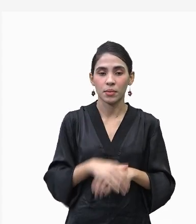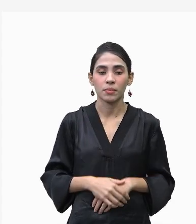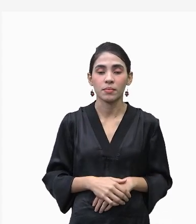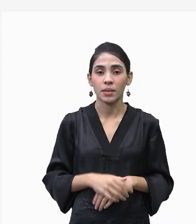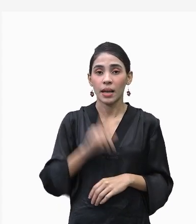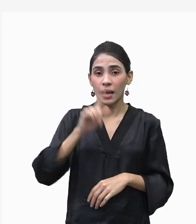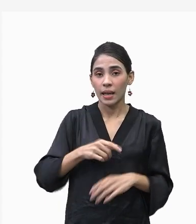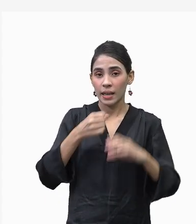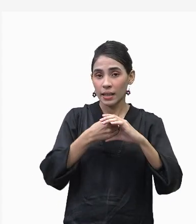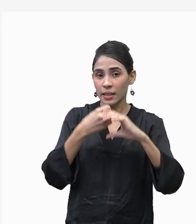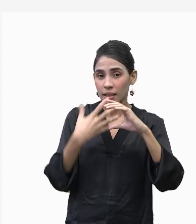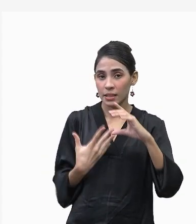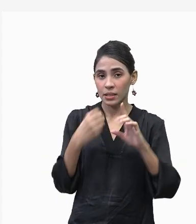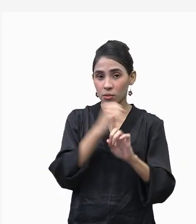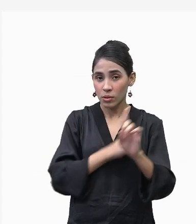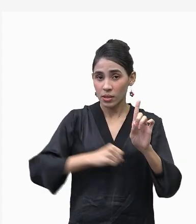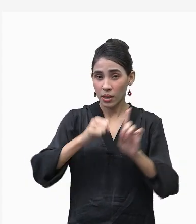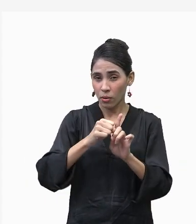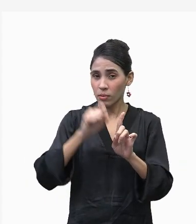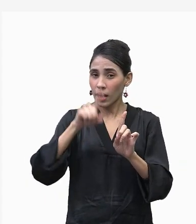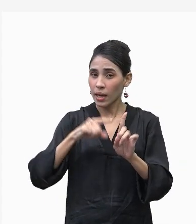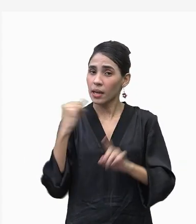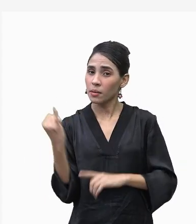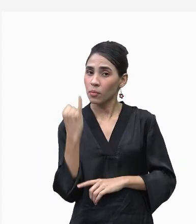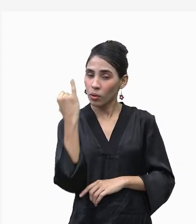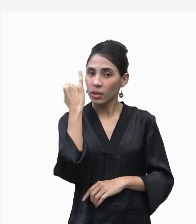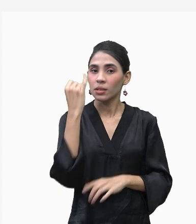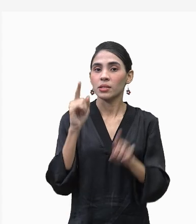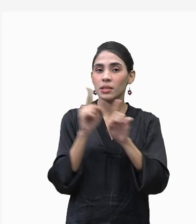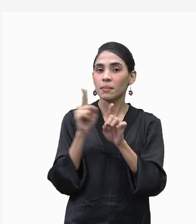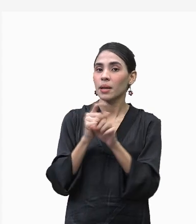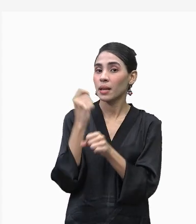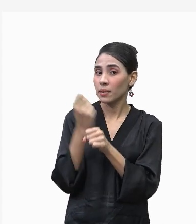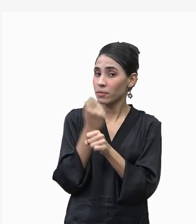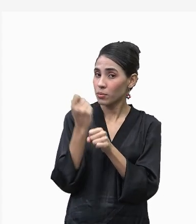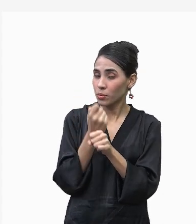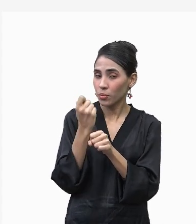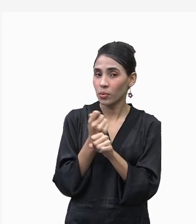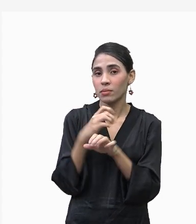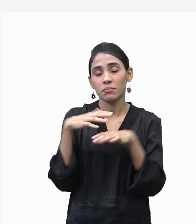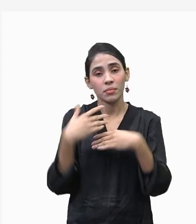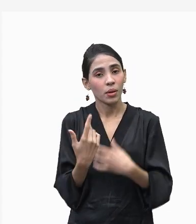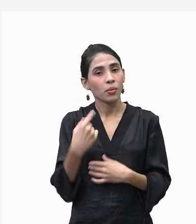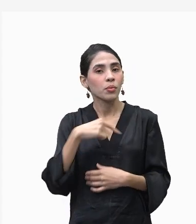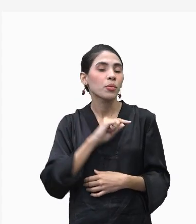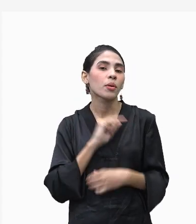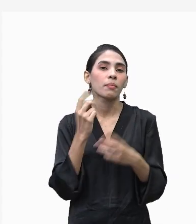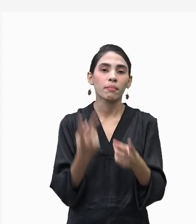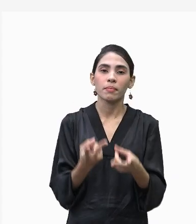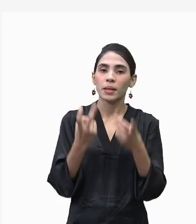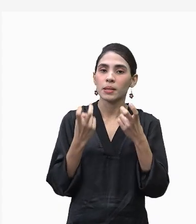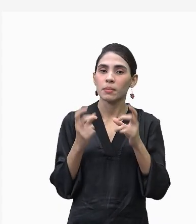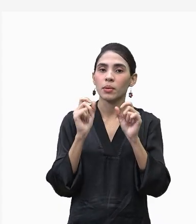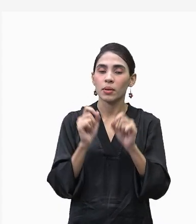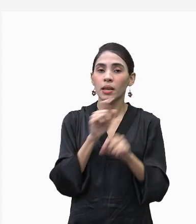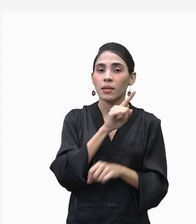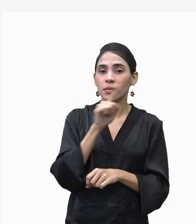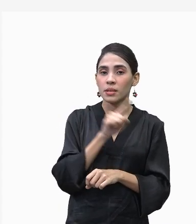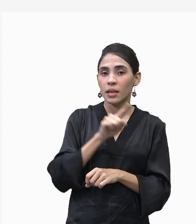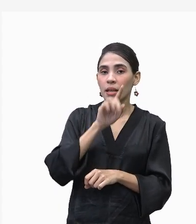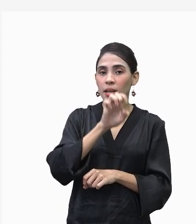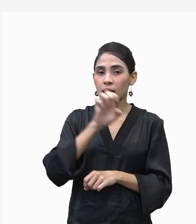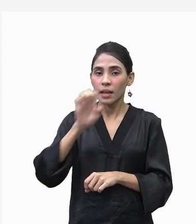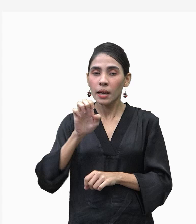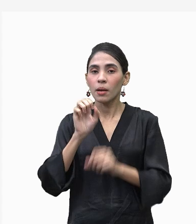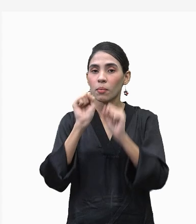aspectos sociais são relevantes e de infraestrutura também são, a gente vai perceber que o ZEE pode ser